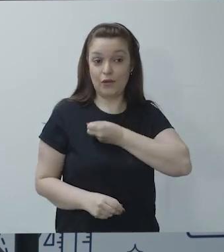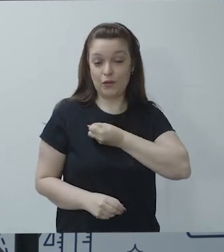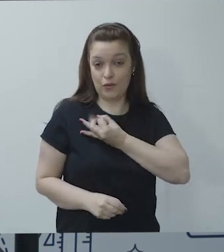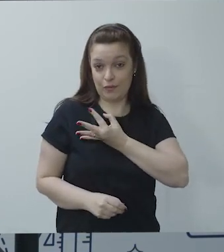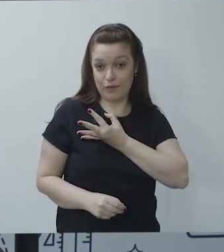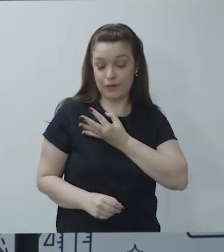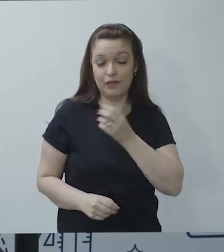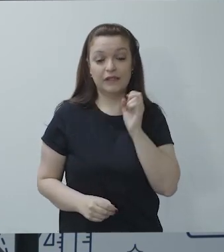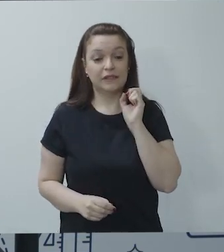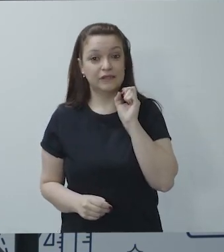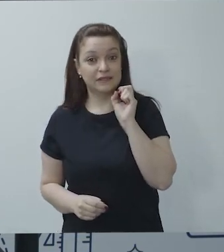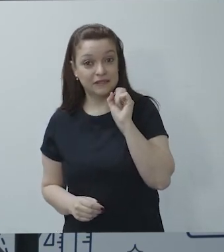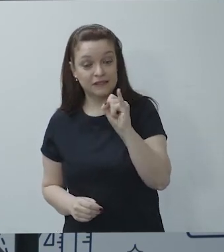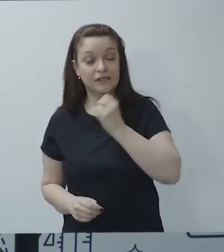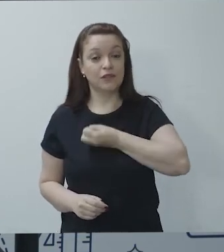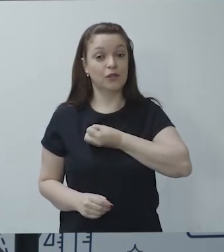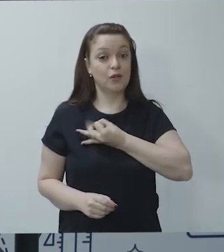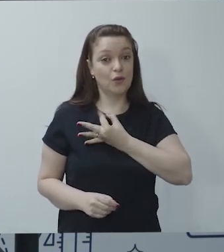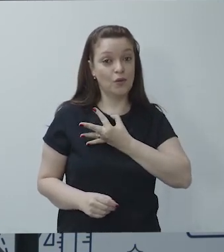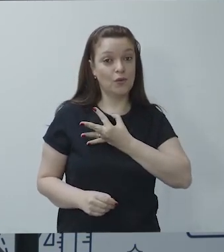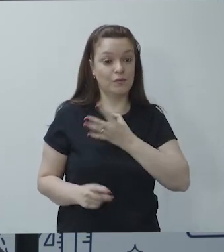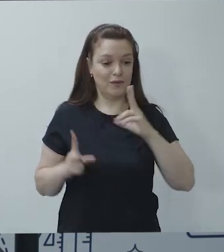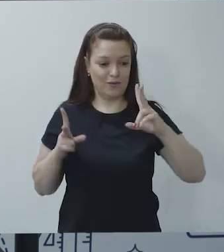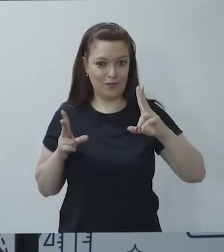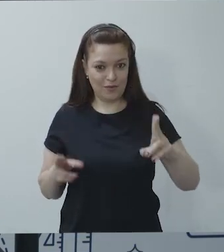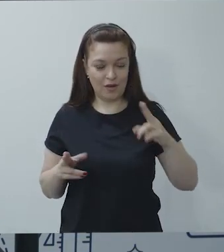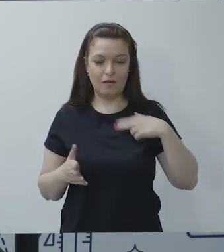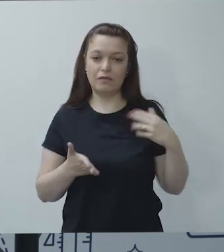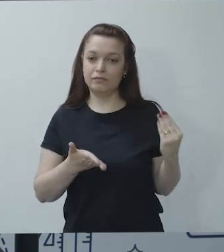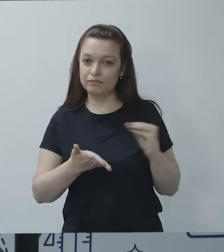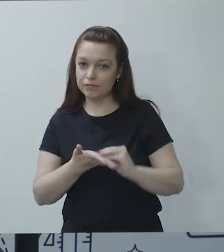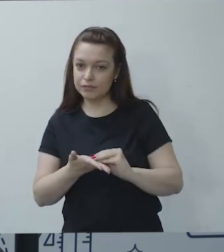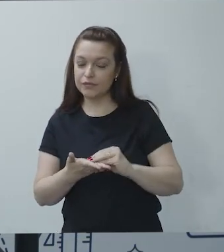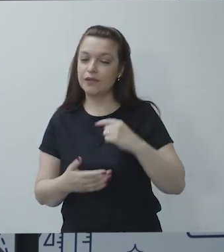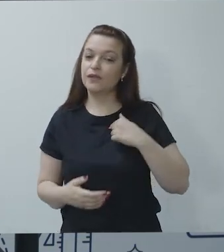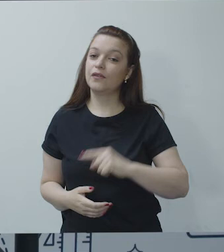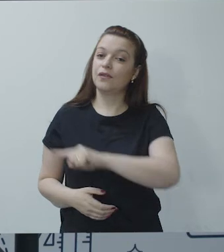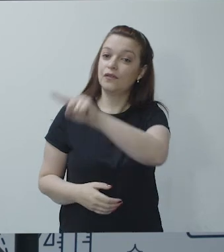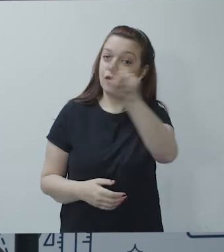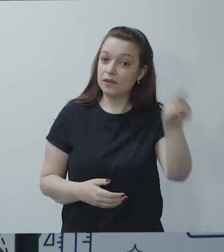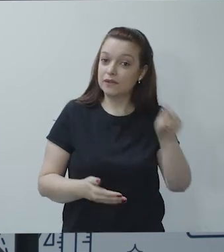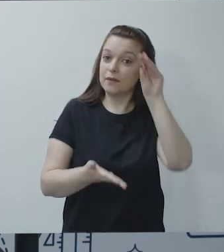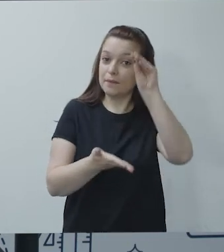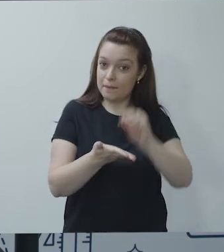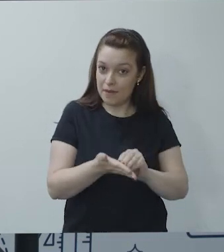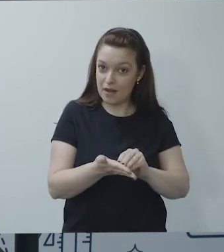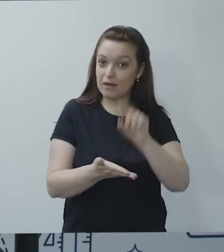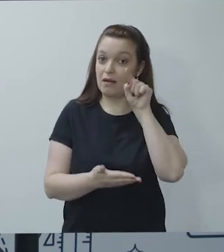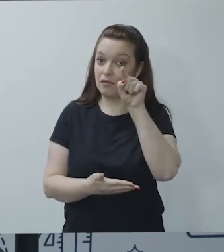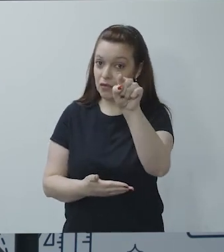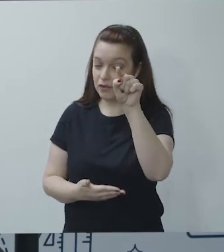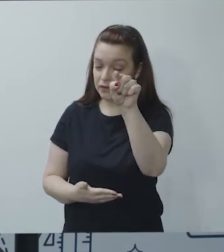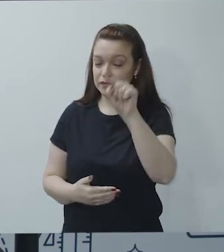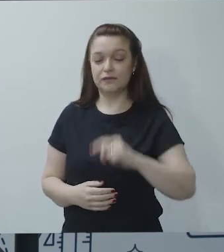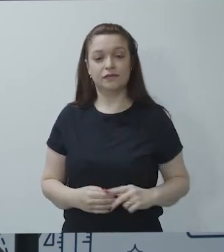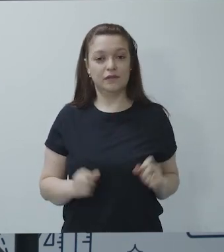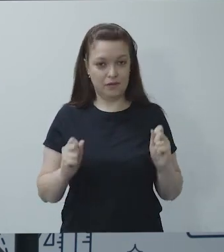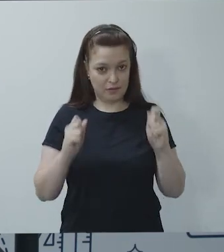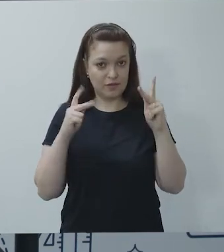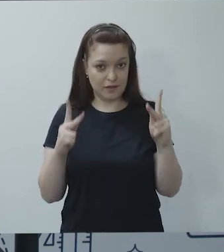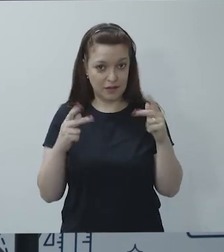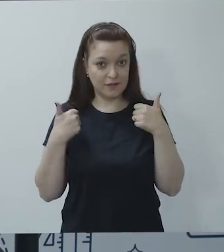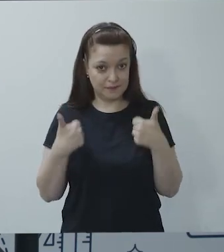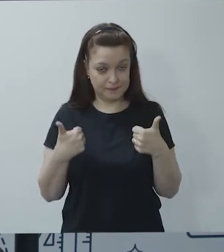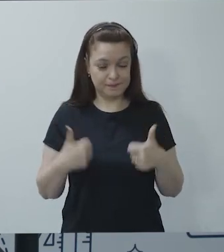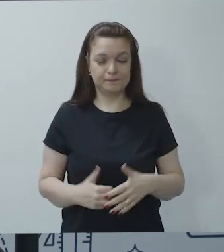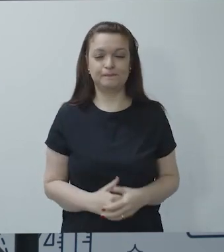números. Se cair o número no dado, a gente marca na folhinha. Eu vou marcar os meus números e vocês marcam o número de